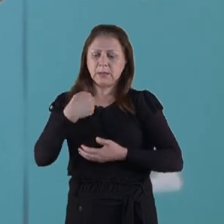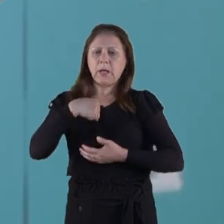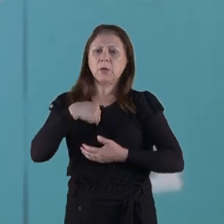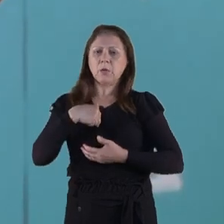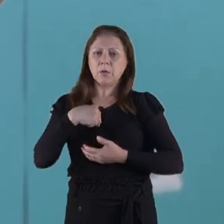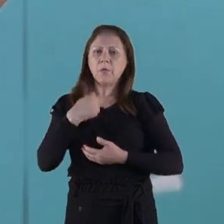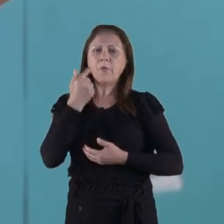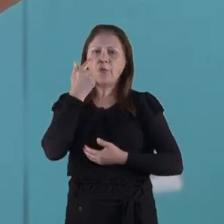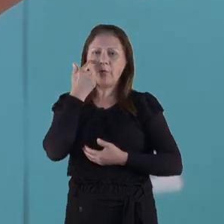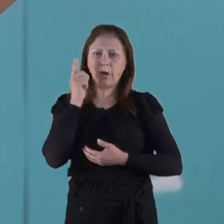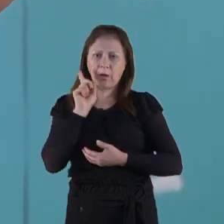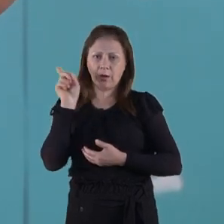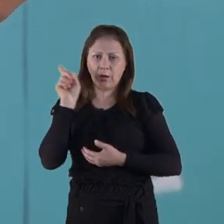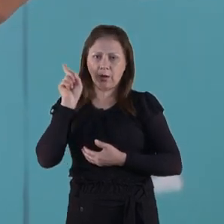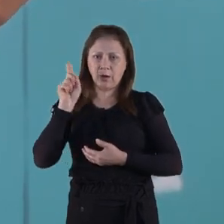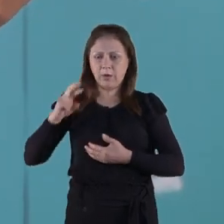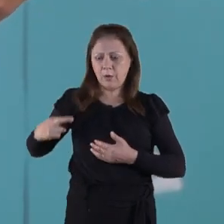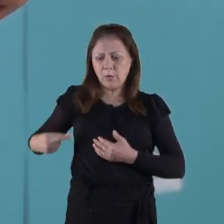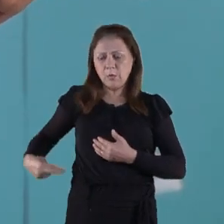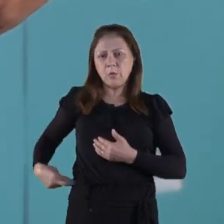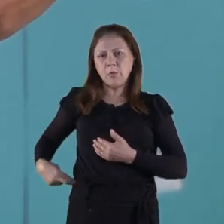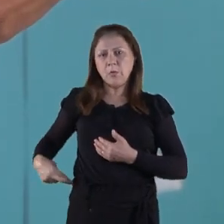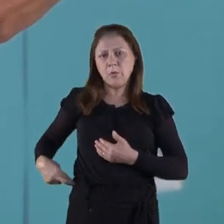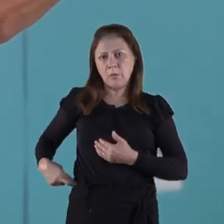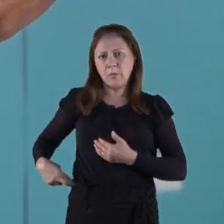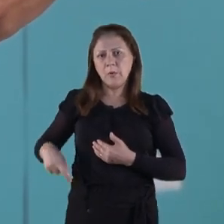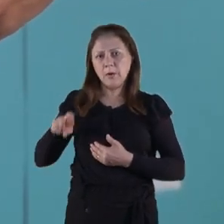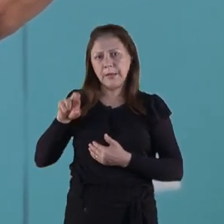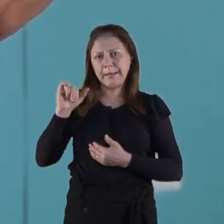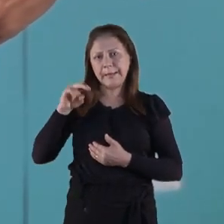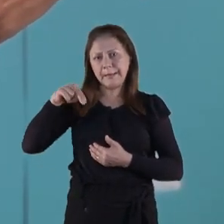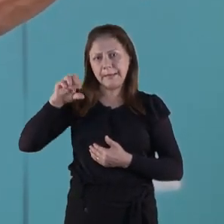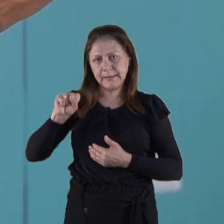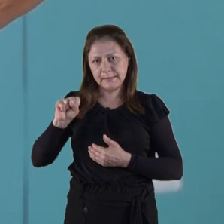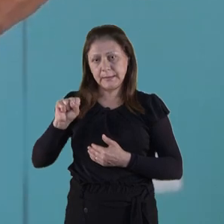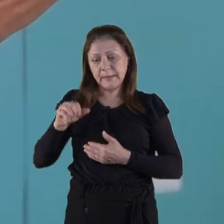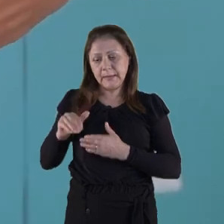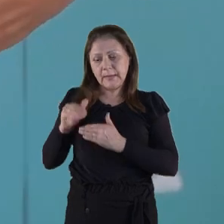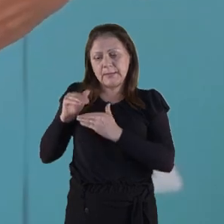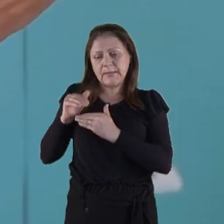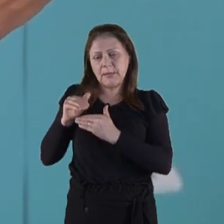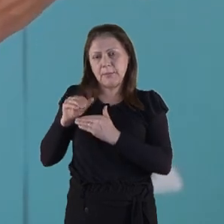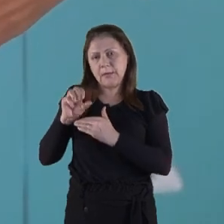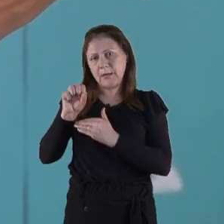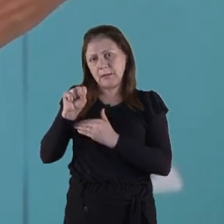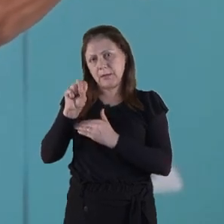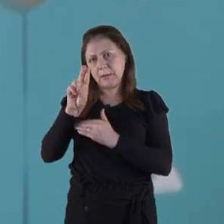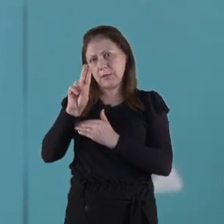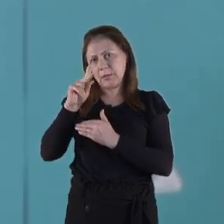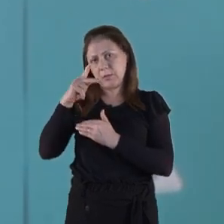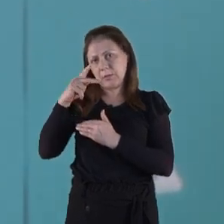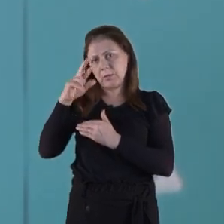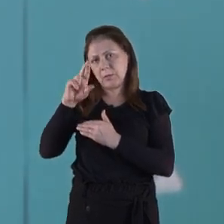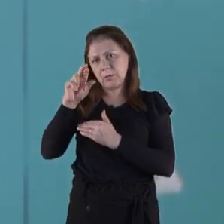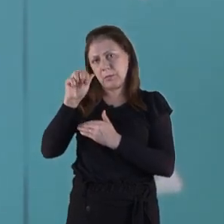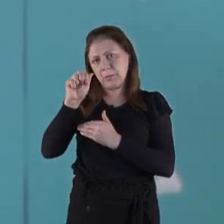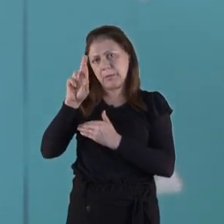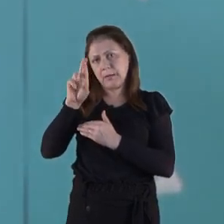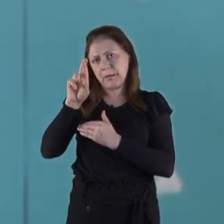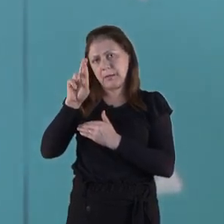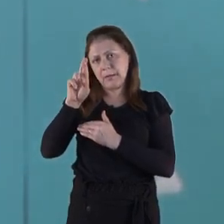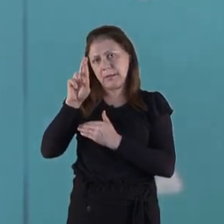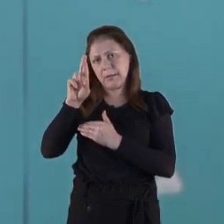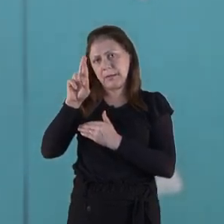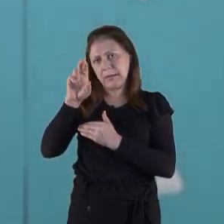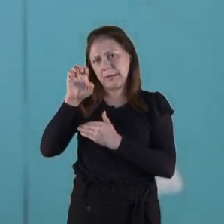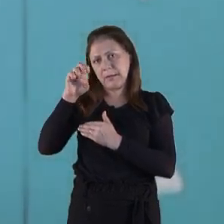aí direitinho, tem os rins. Em cima dos rins eu tenho as glândulas suprarrenais, tá? Que são muito importantes, por exemplo, na